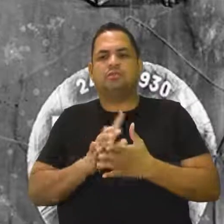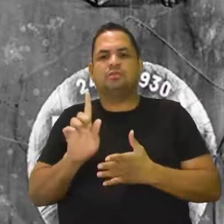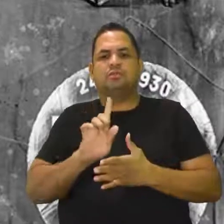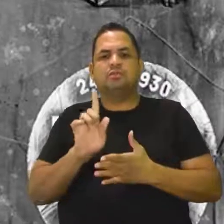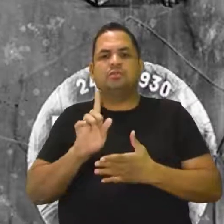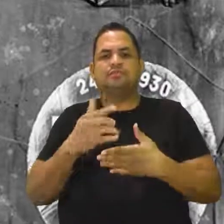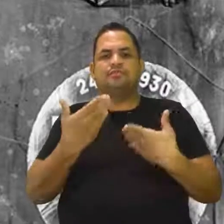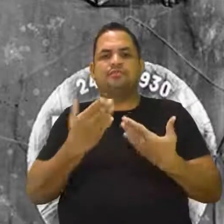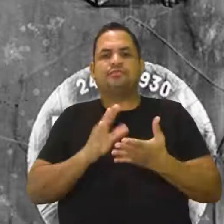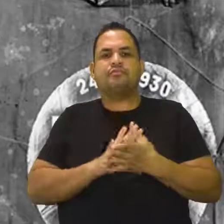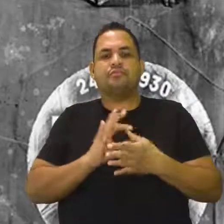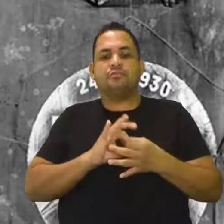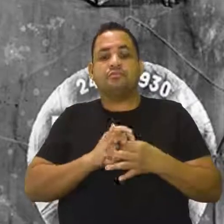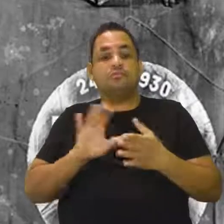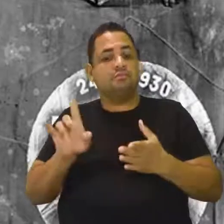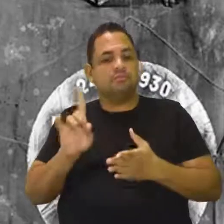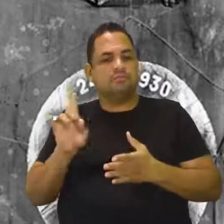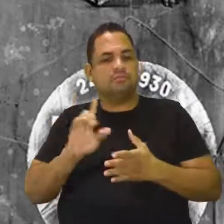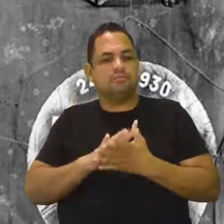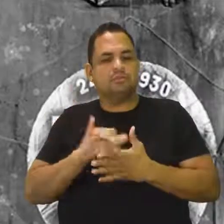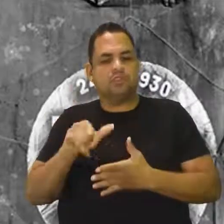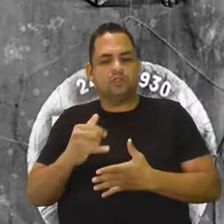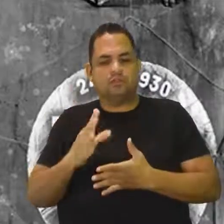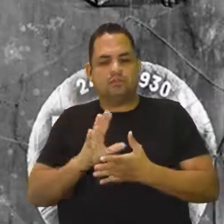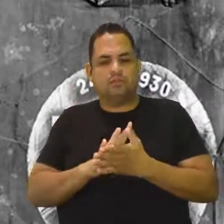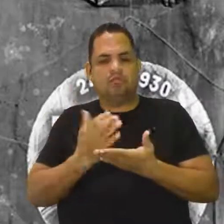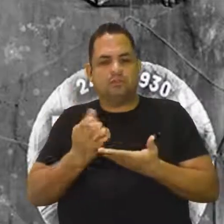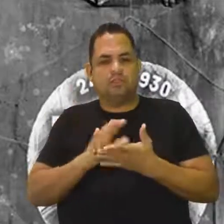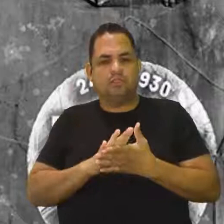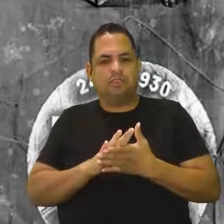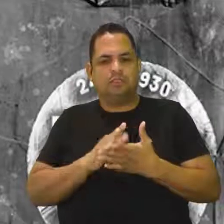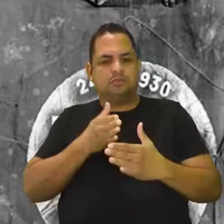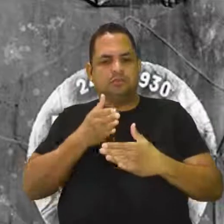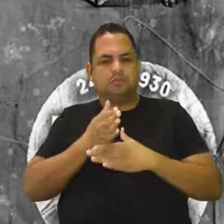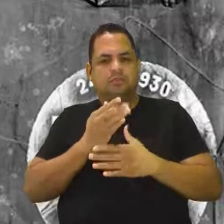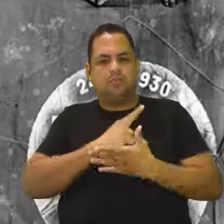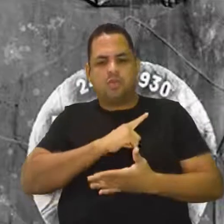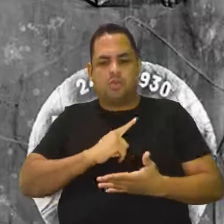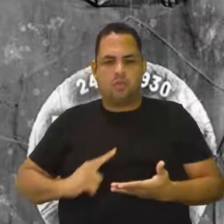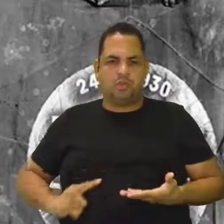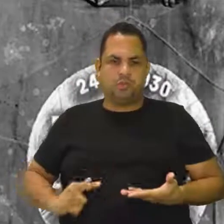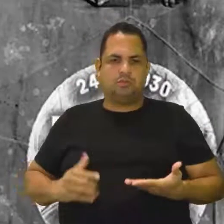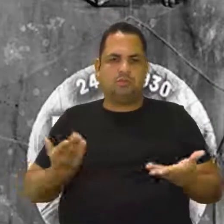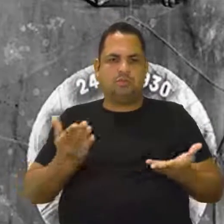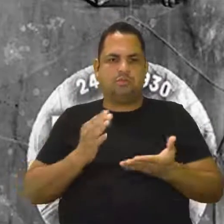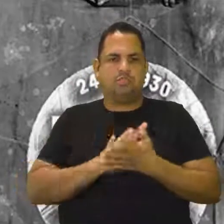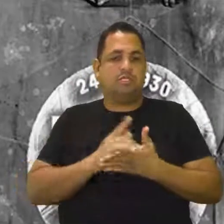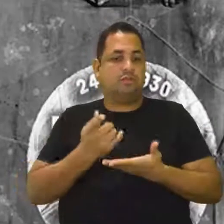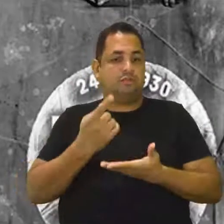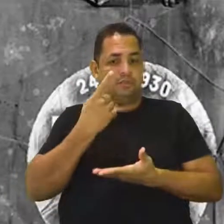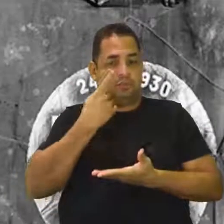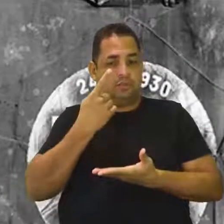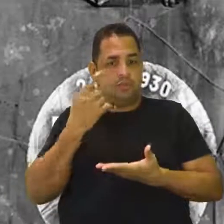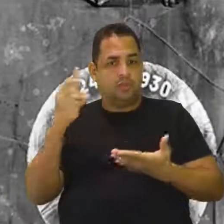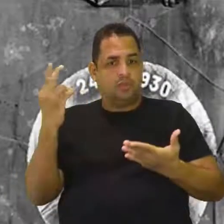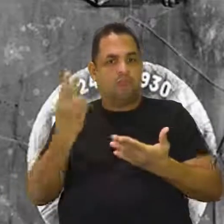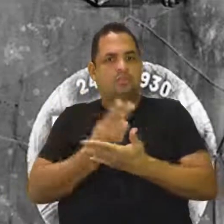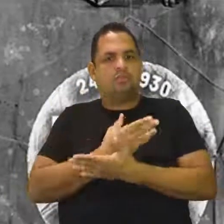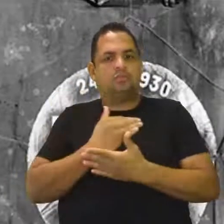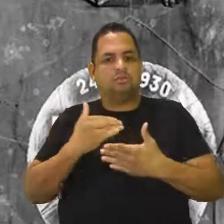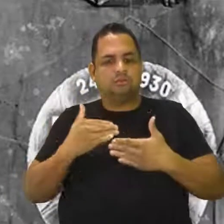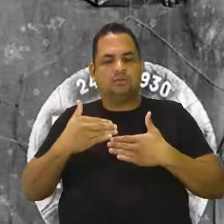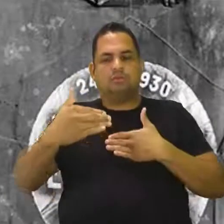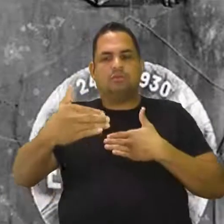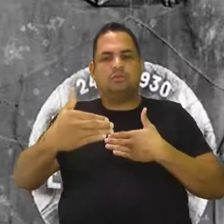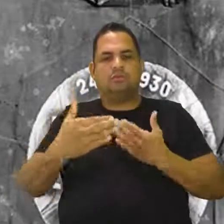não vamos deixar Júlio Prestes assumir o governo. É aí que vocês vão ver os acontecimentos de agora para